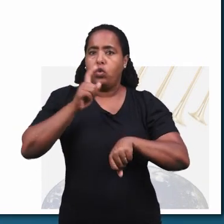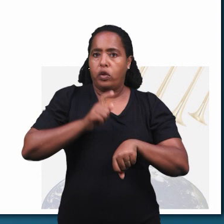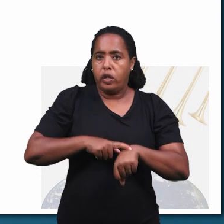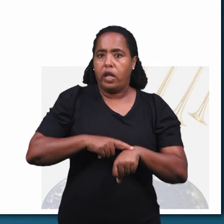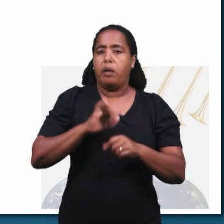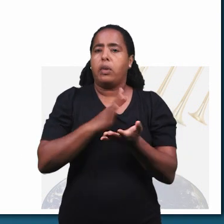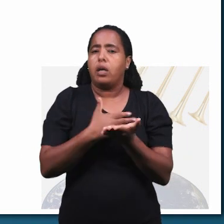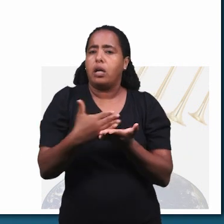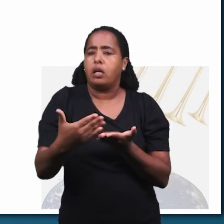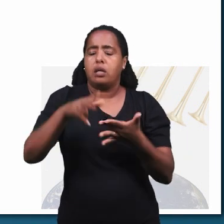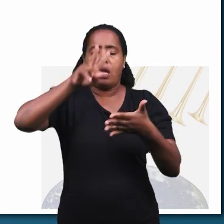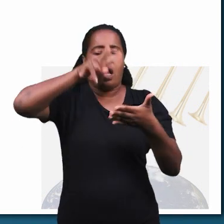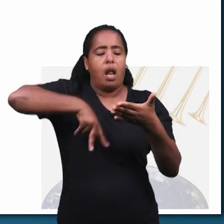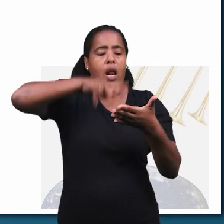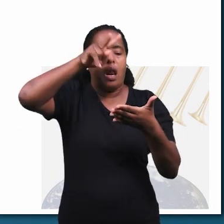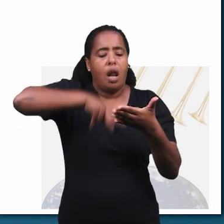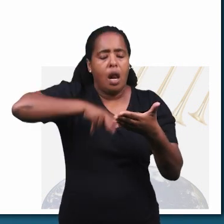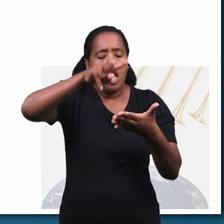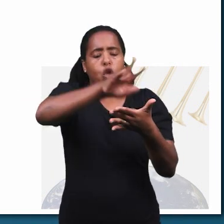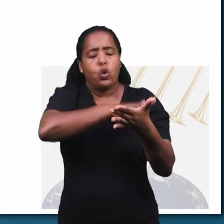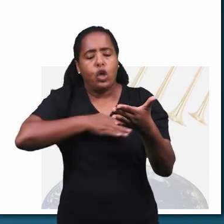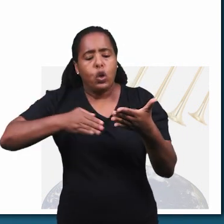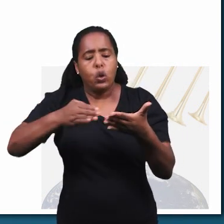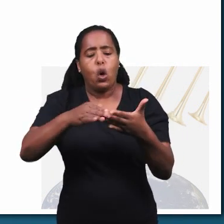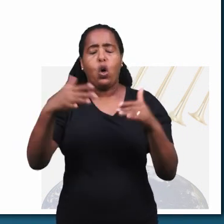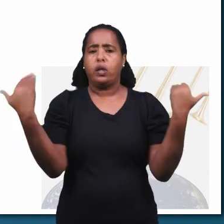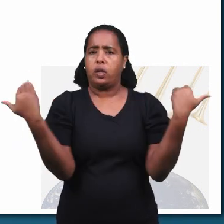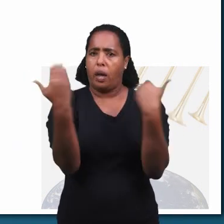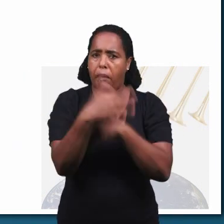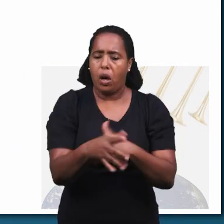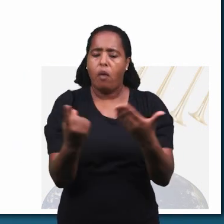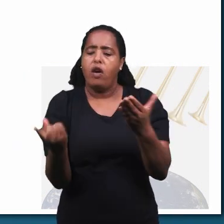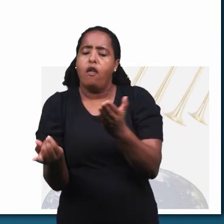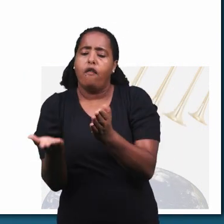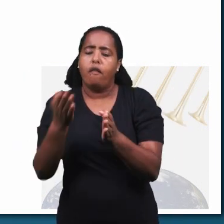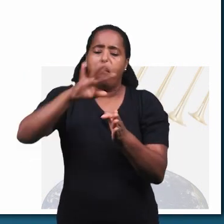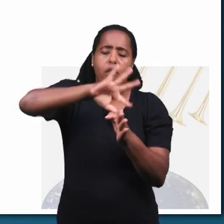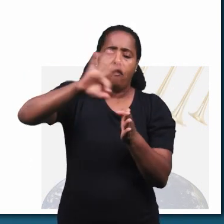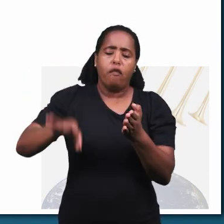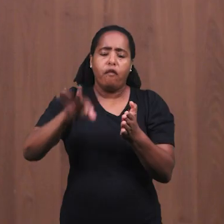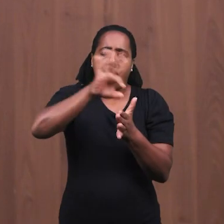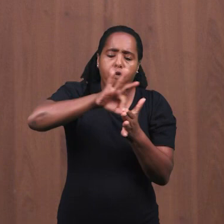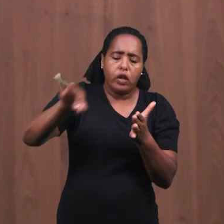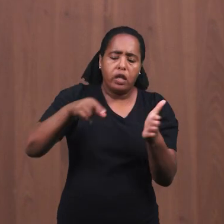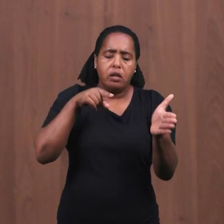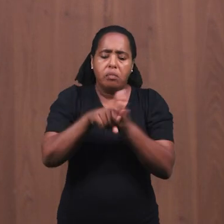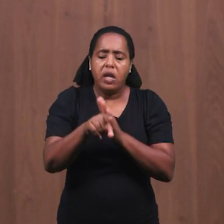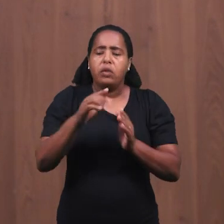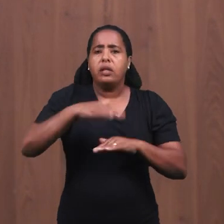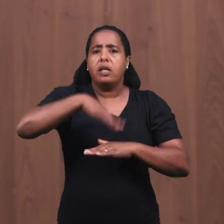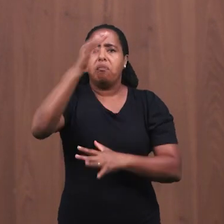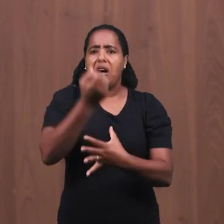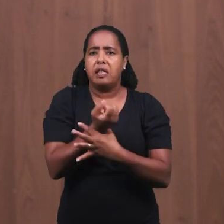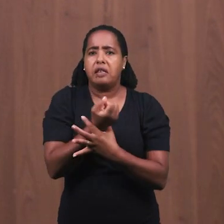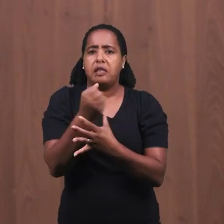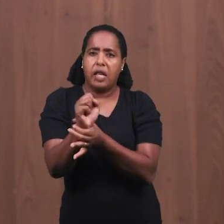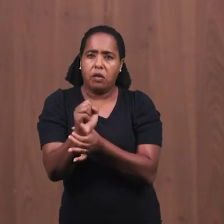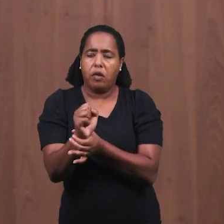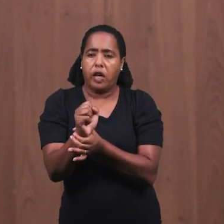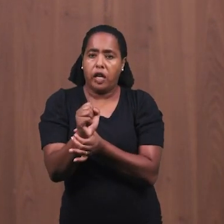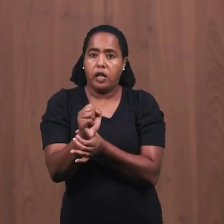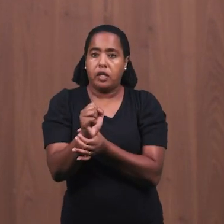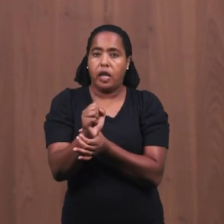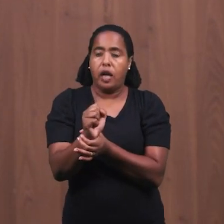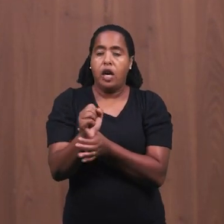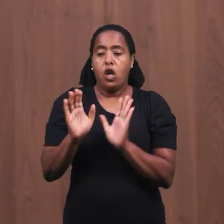iniciarem fazendo uma leitura geral da prova, retornar naquelas questões que tenham mais segurança e dedicar um tempo